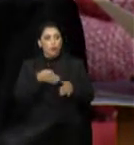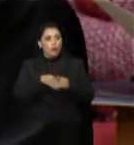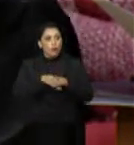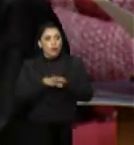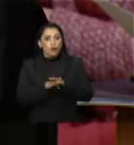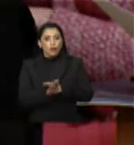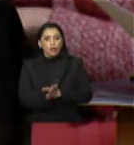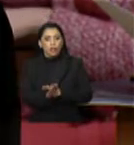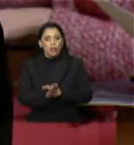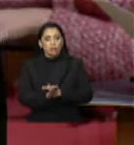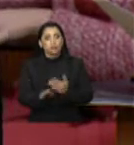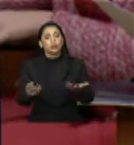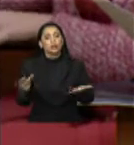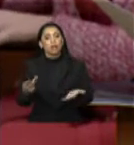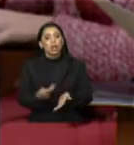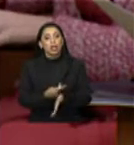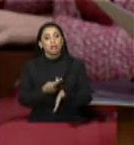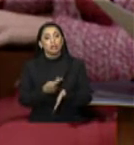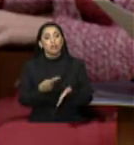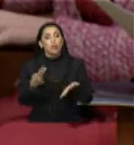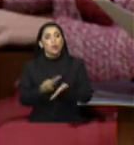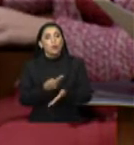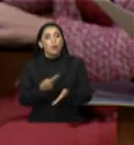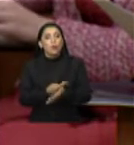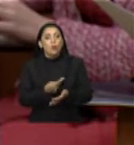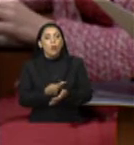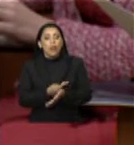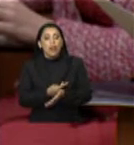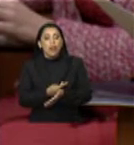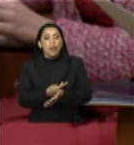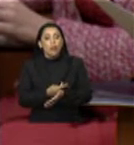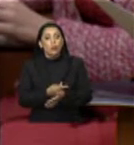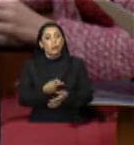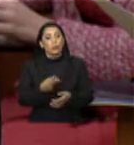no procedimento um erro improcedendo